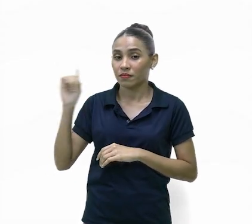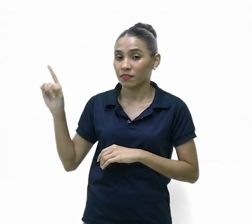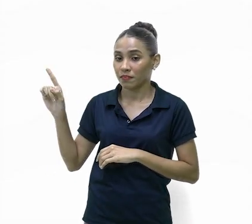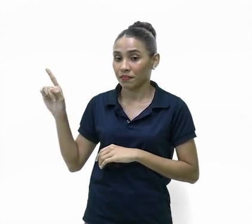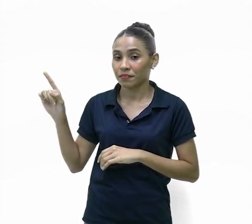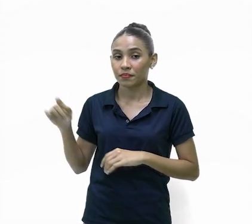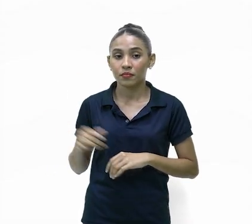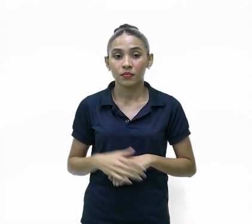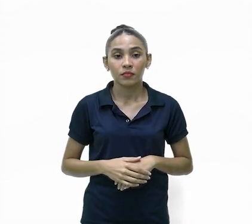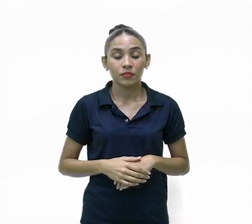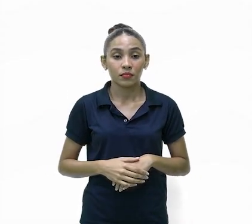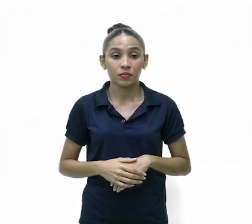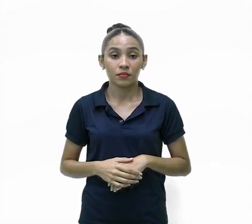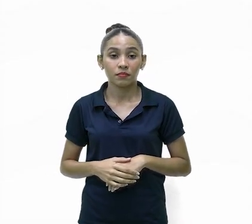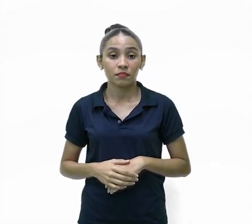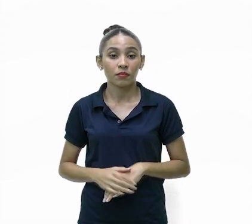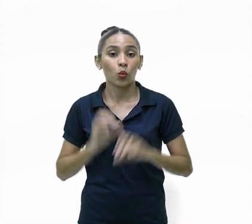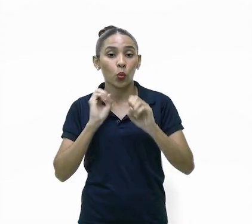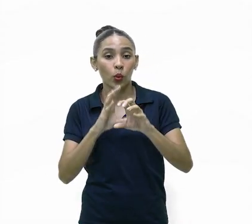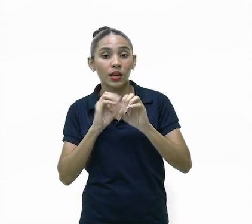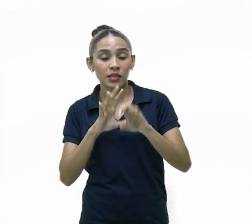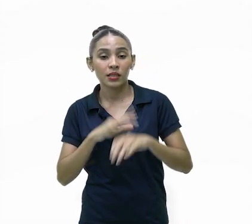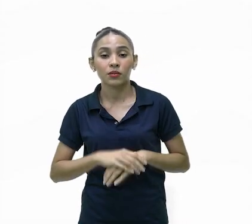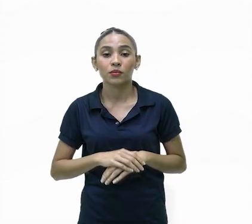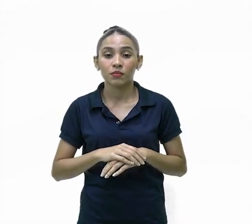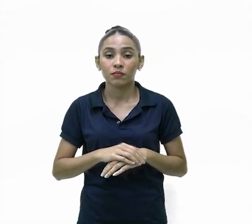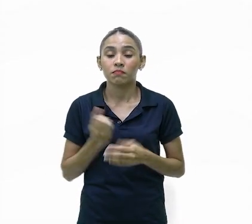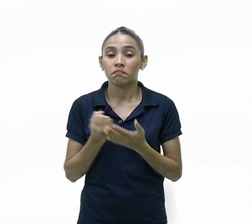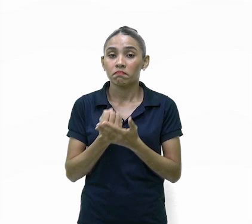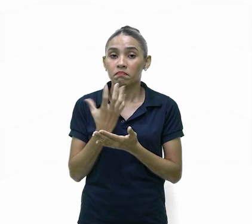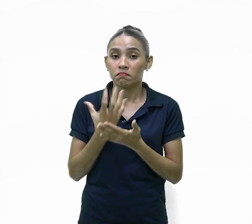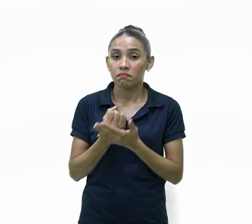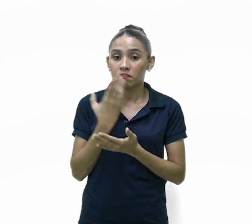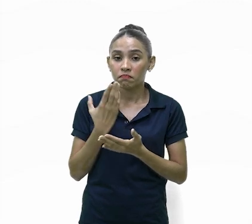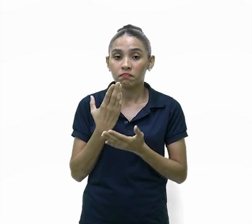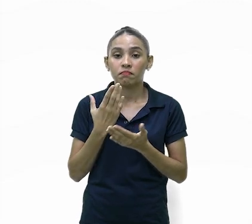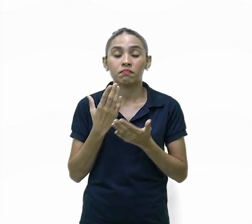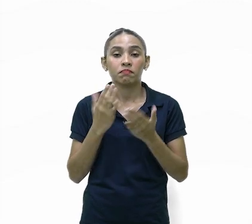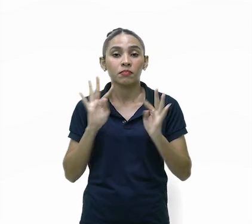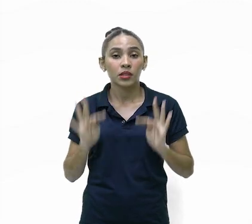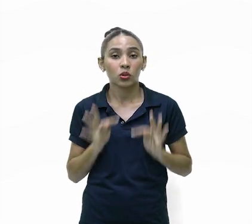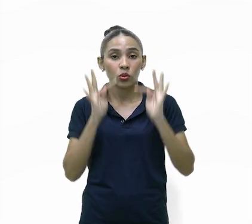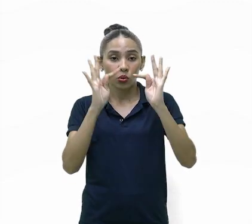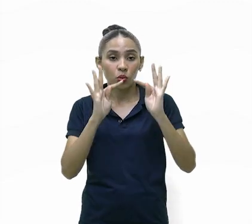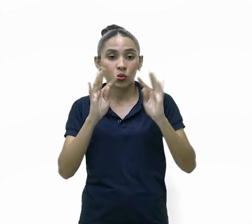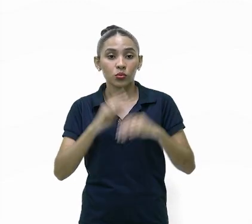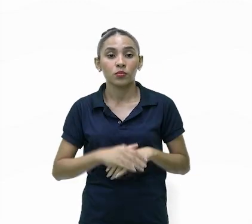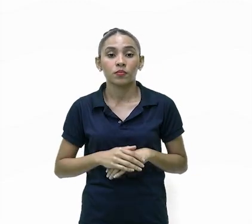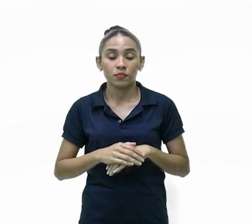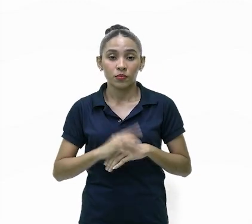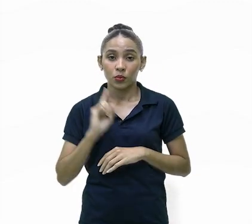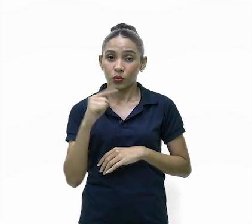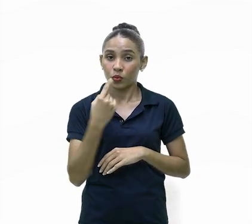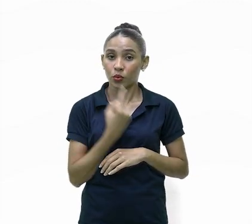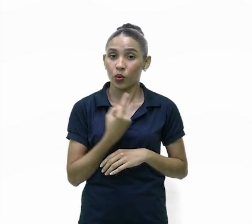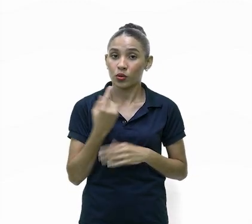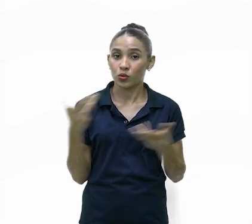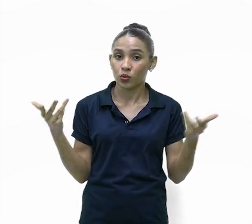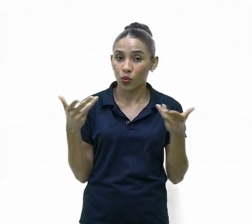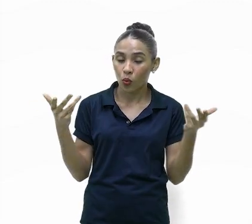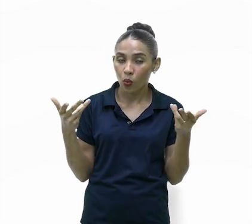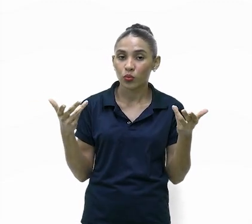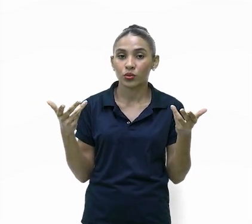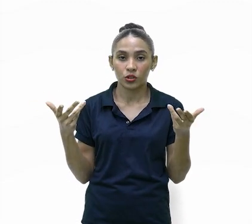algumas alternativas. A educação e a alfabetização digital, que é um papel do qual nós aqui estamos